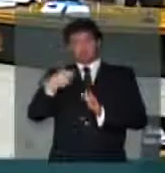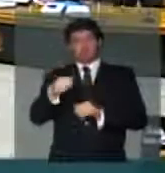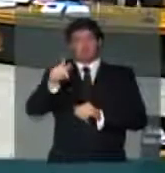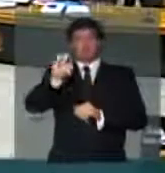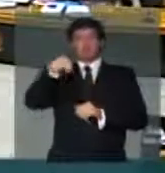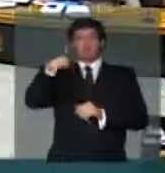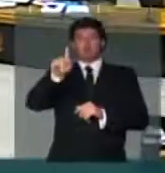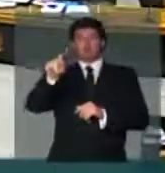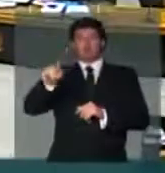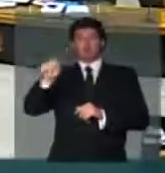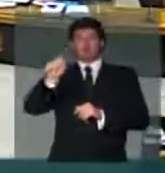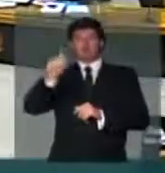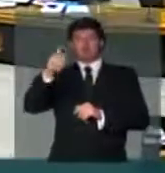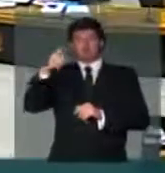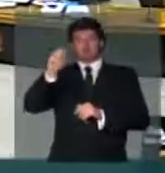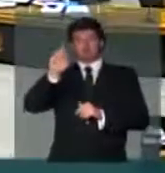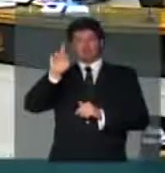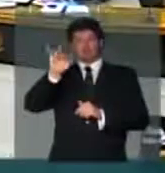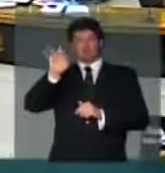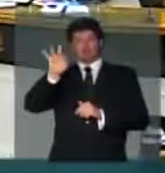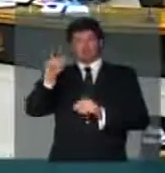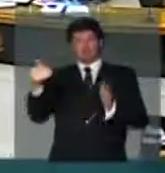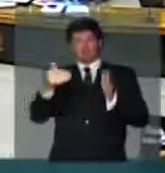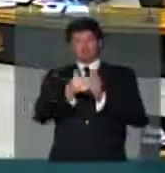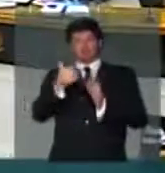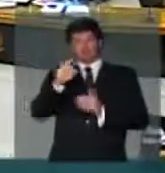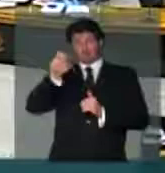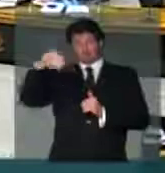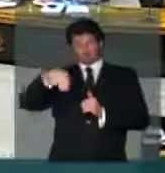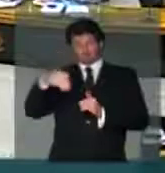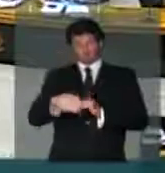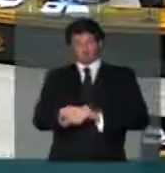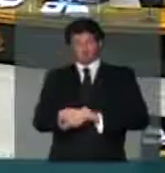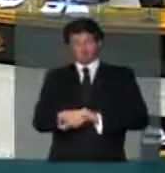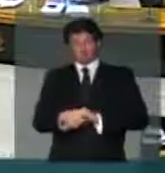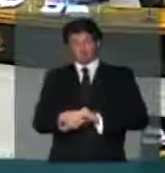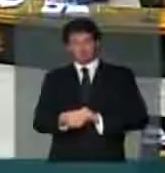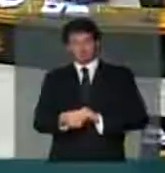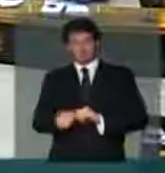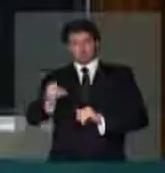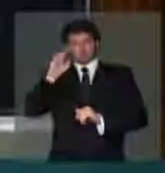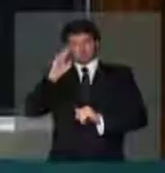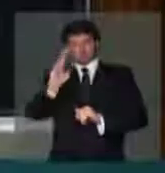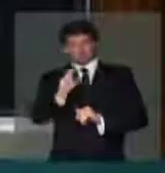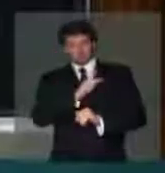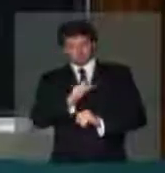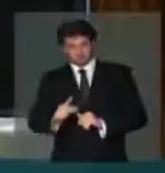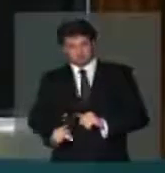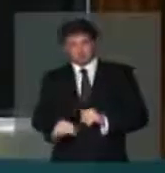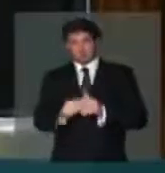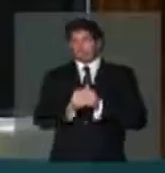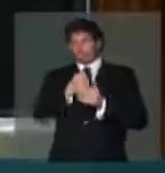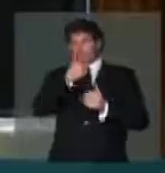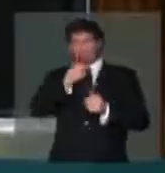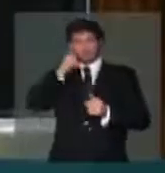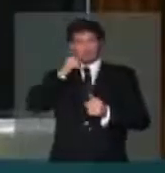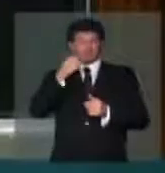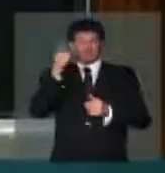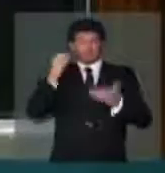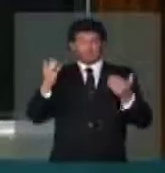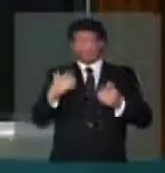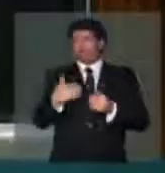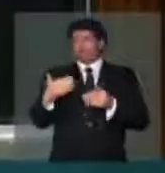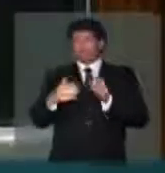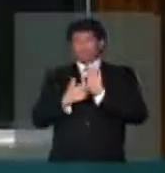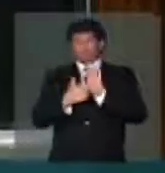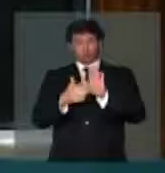Gonzaga Patriota. Vossa Excelência disporá de até 25 minutos. Senhor presidente, senhoras e senhores deputados, como eu mostrei